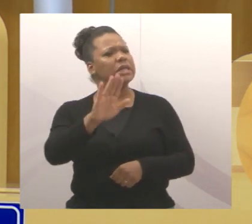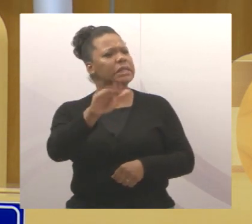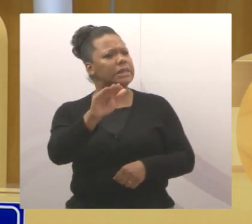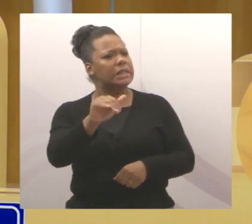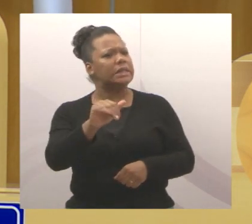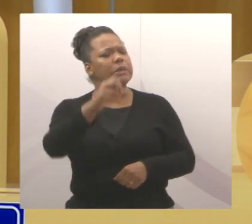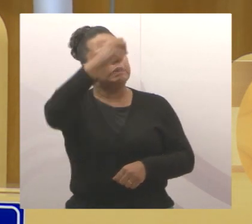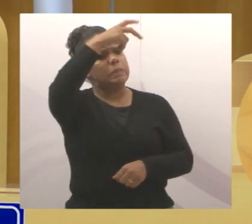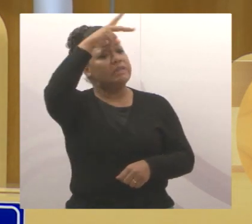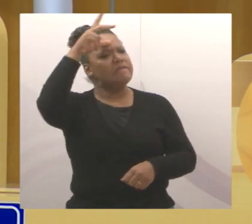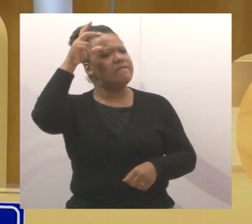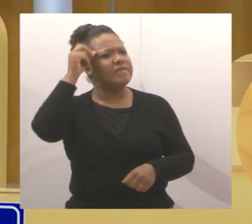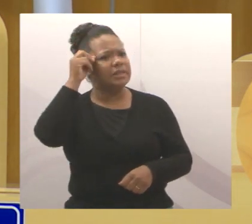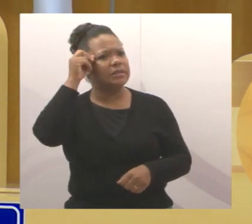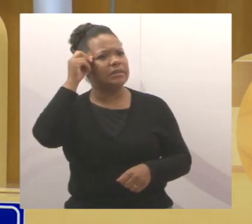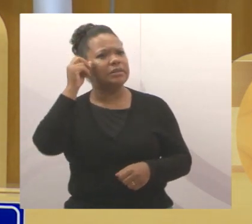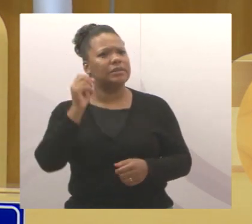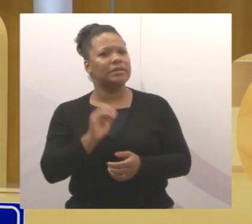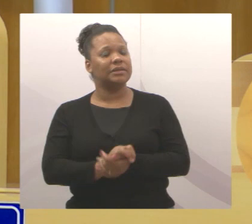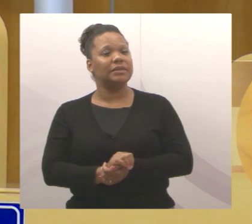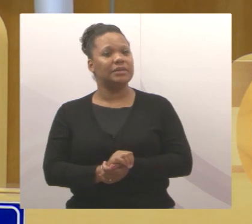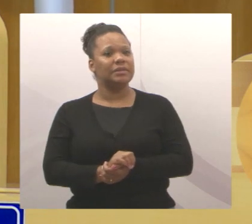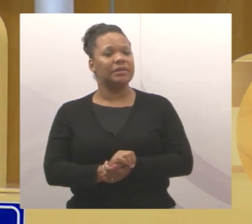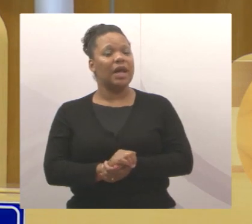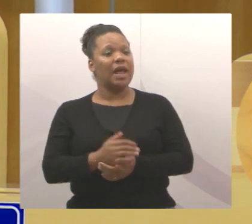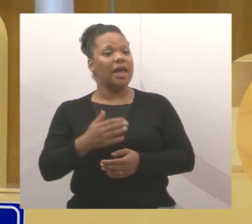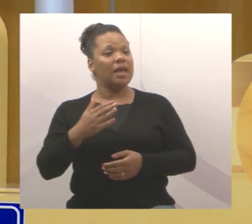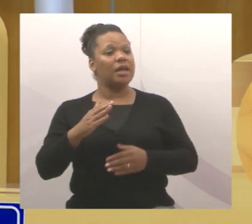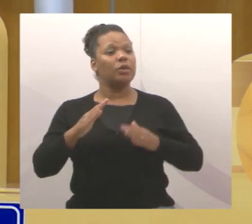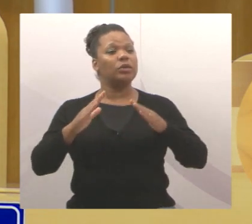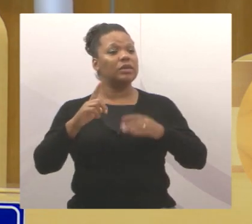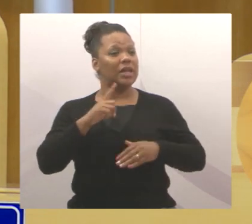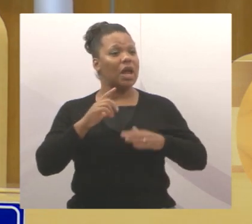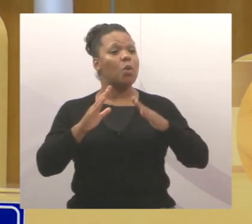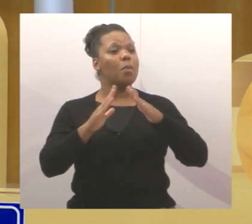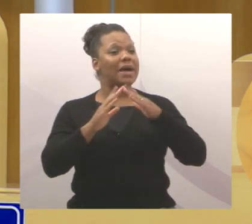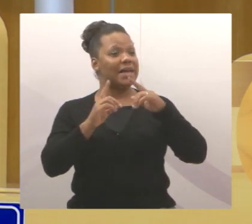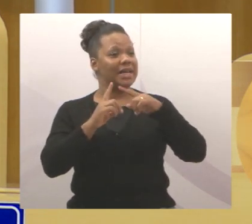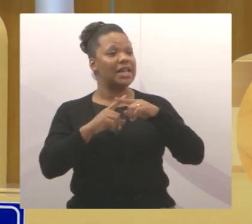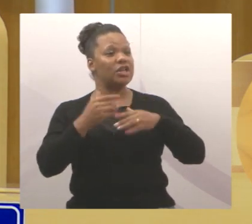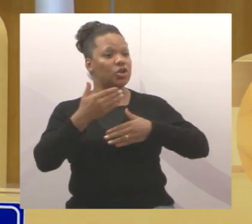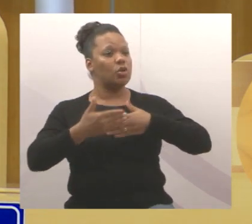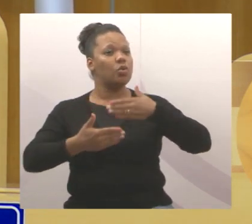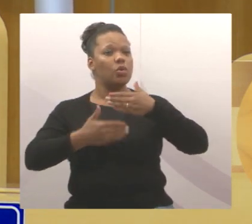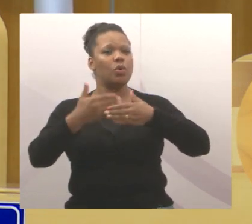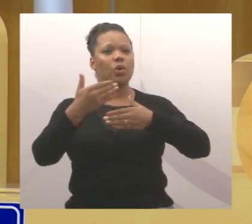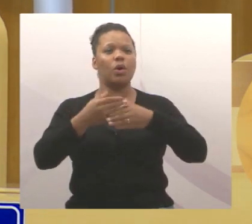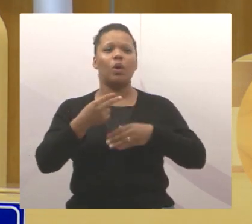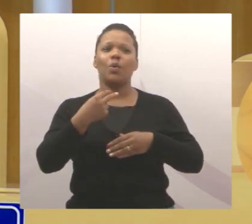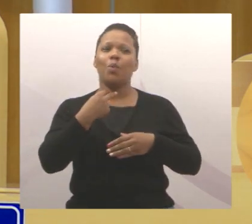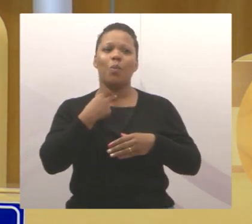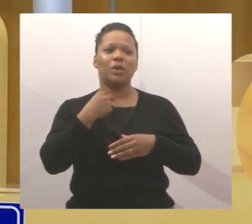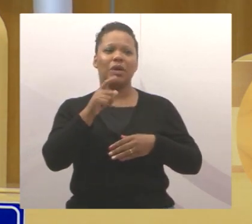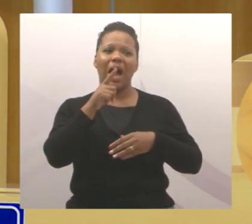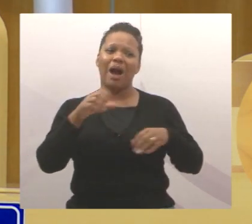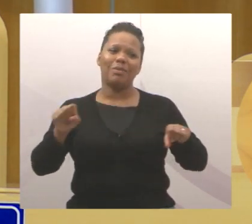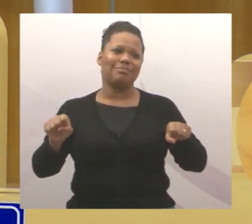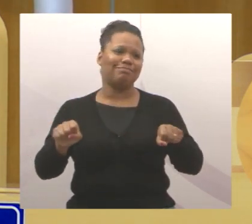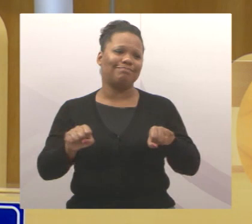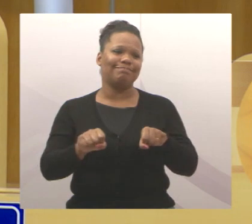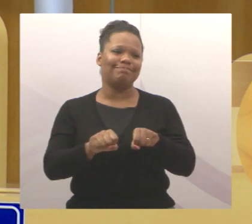prefeito, eu tenho um templo construído, mas eu não posso ter ligação de